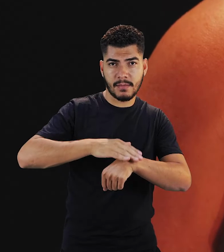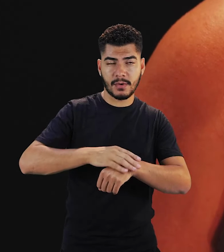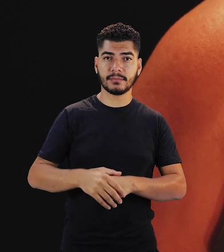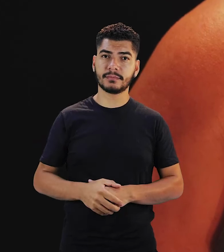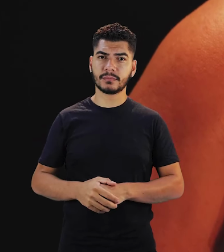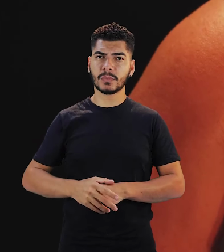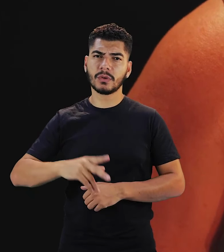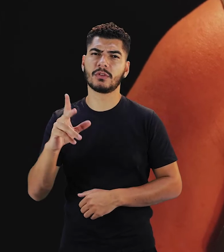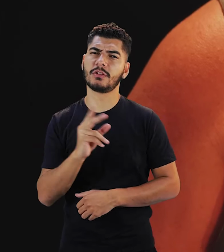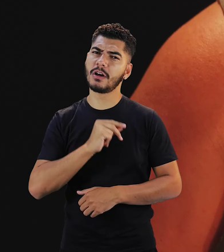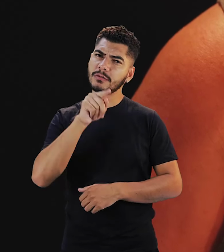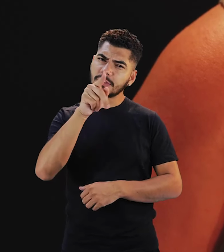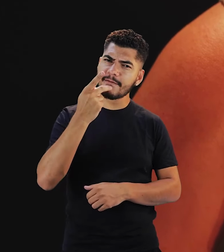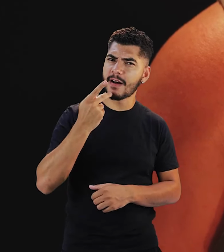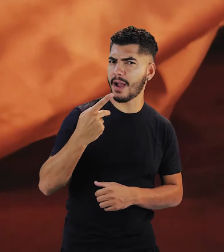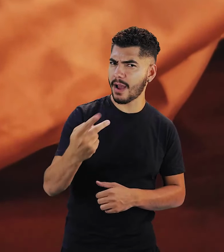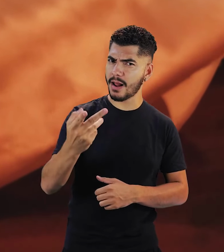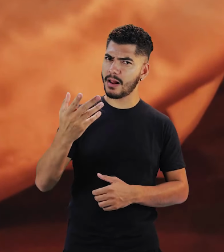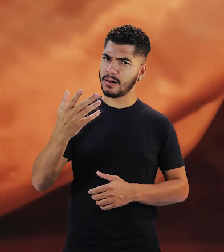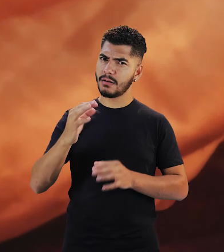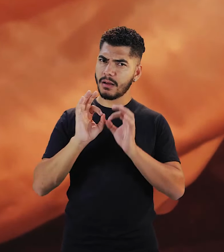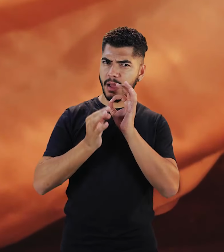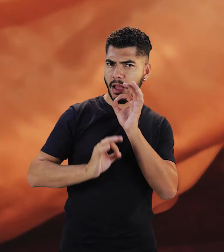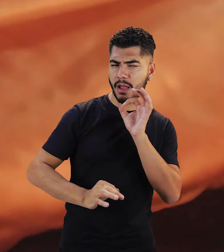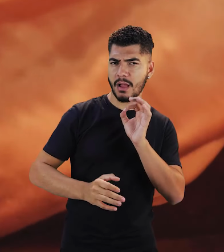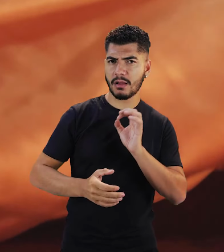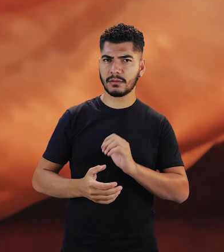Nossa, mas você fala, hein?